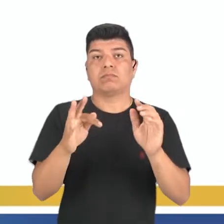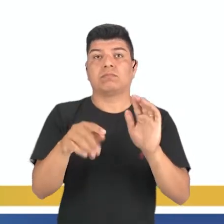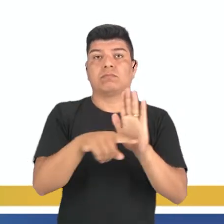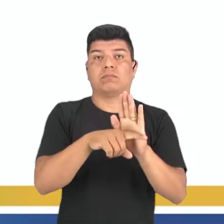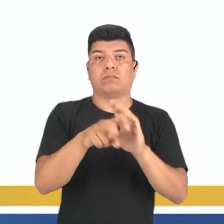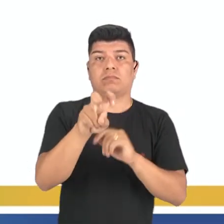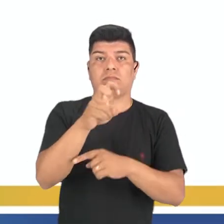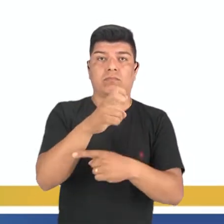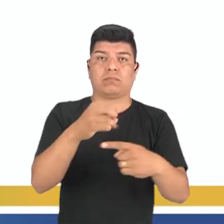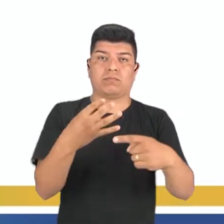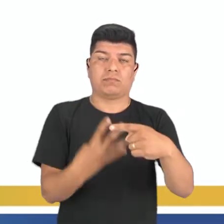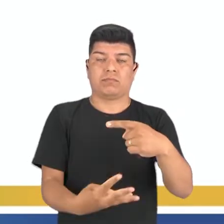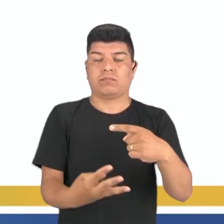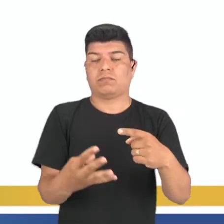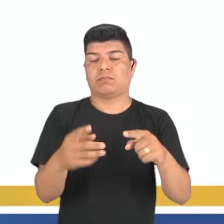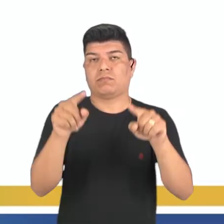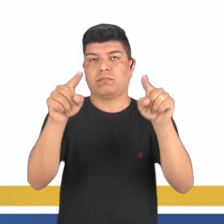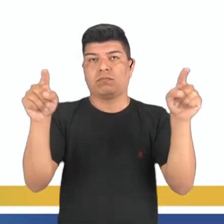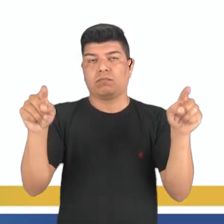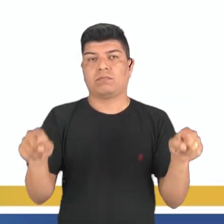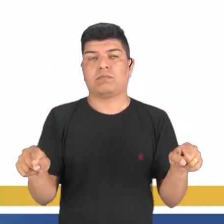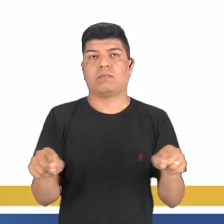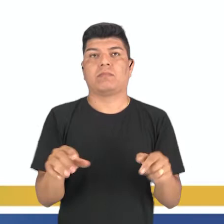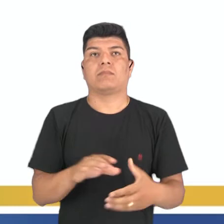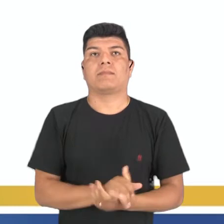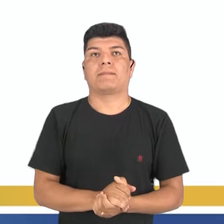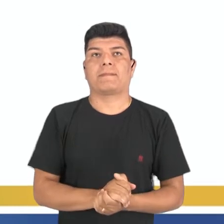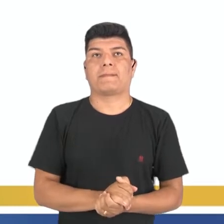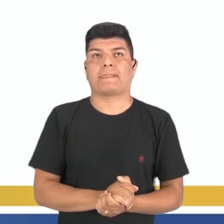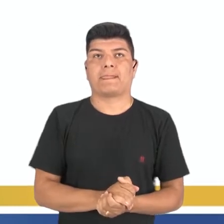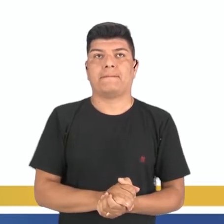menos 5/4, fecha colchete.